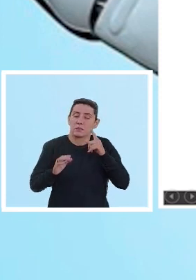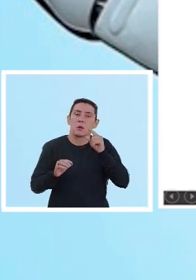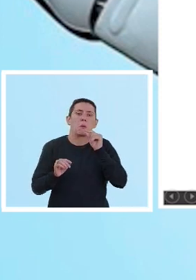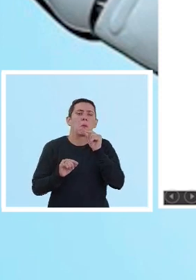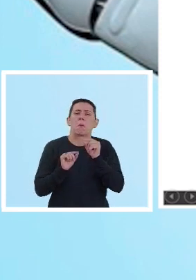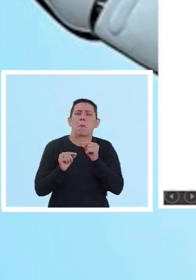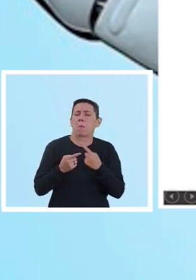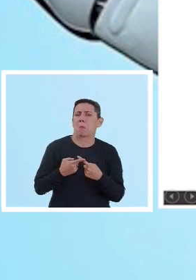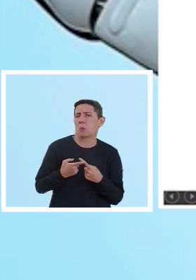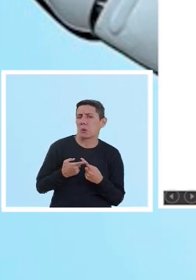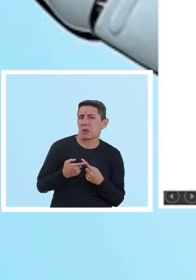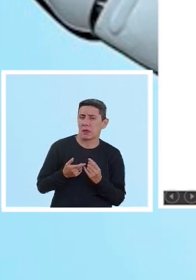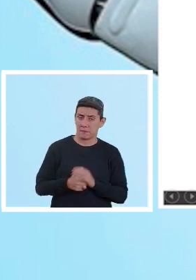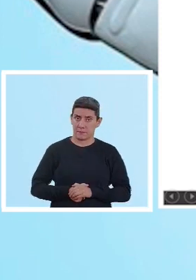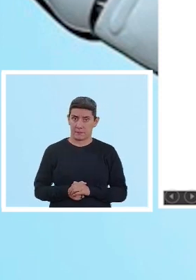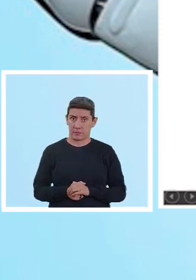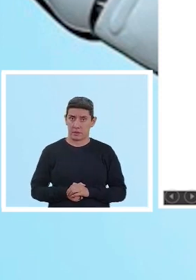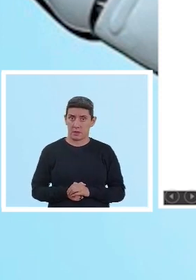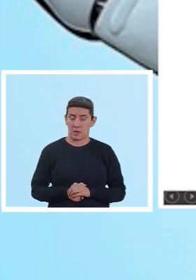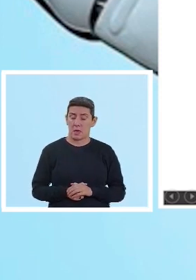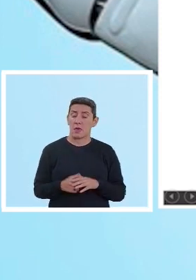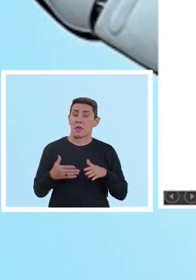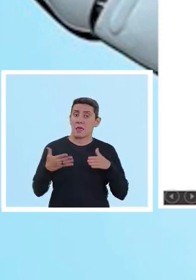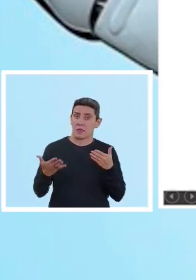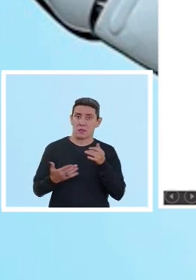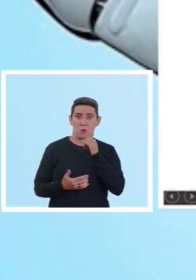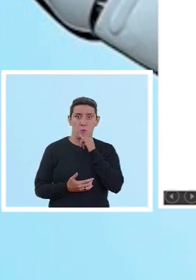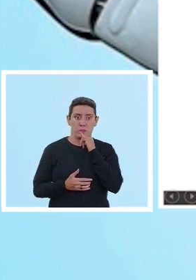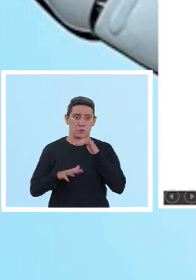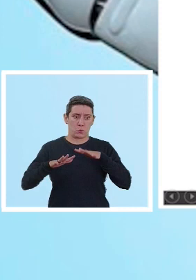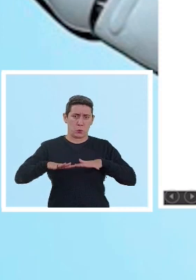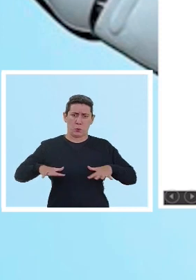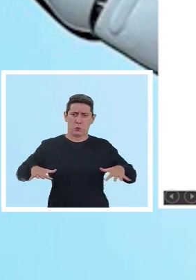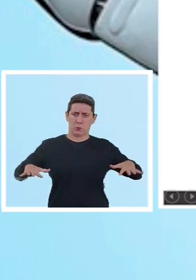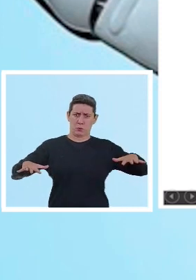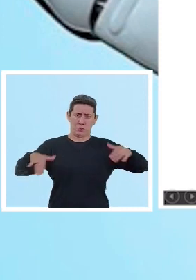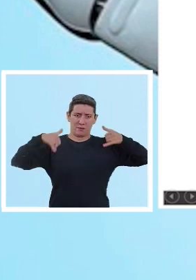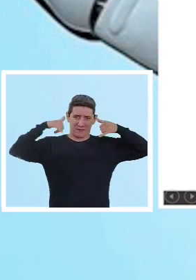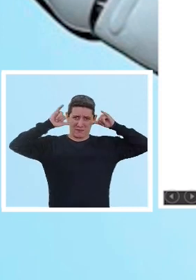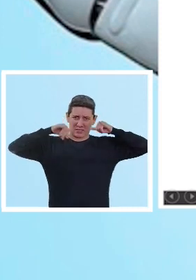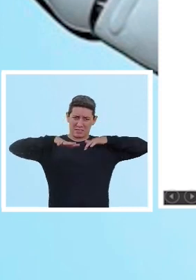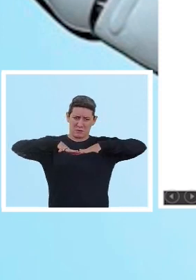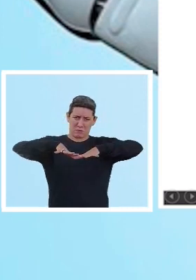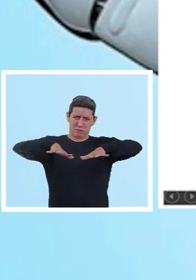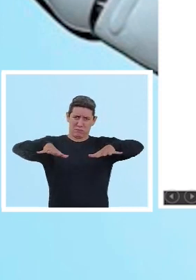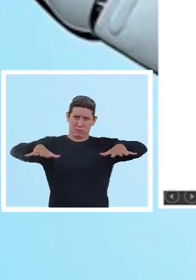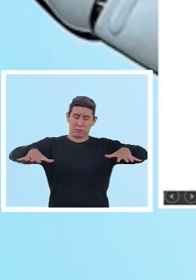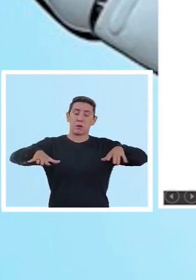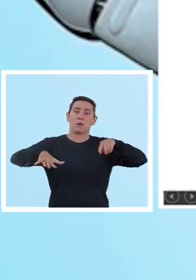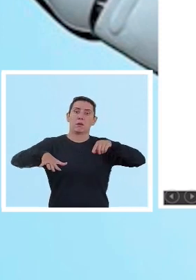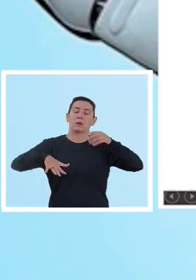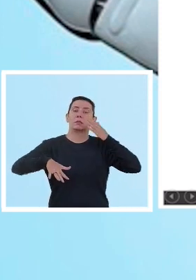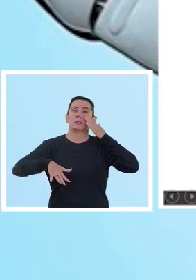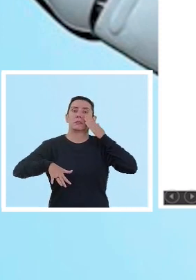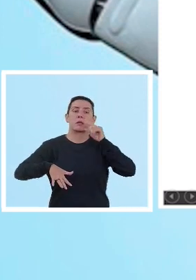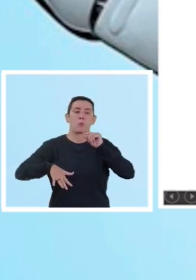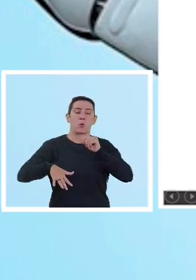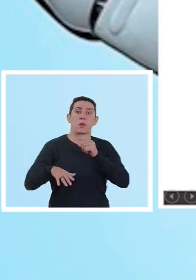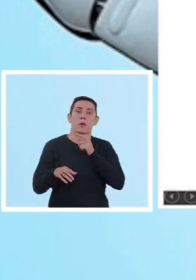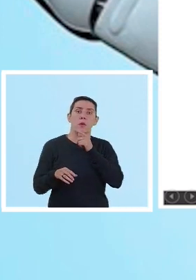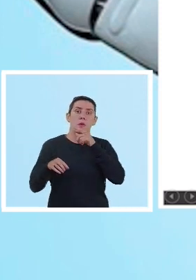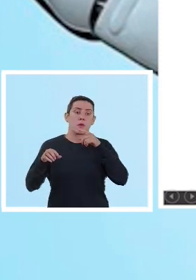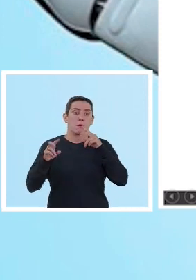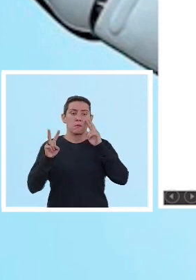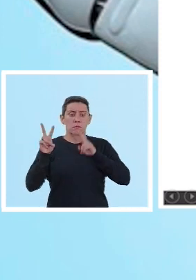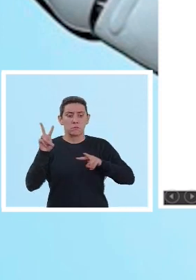com que o vamos dizer à propriedade produtora da pecuária ela tivesse um rendimento maior